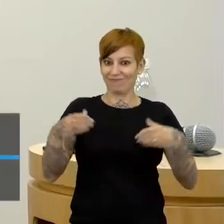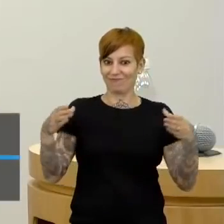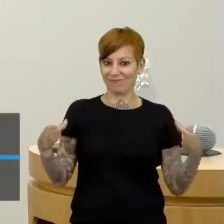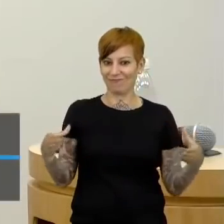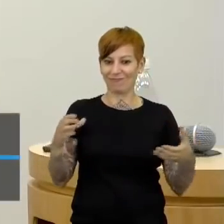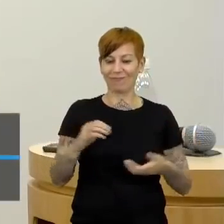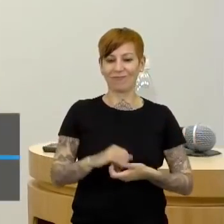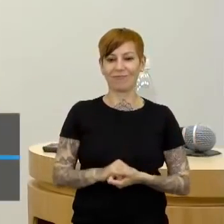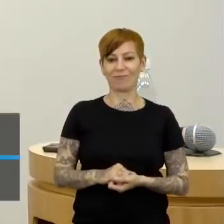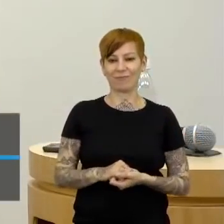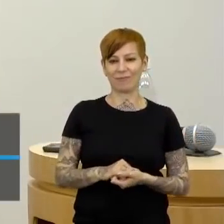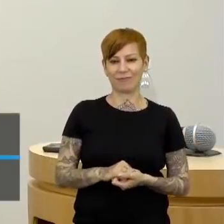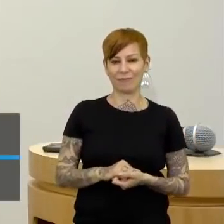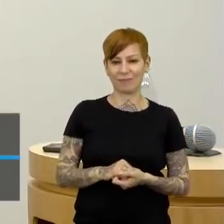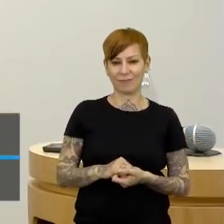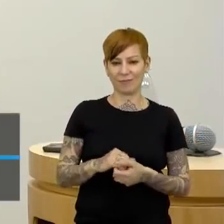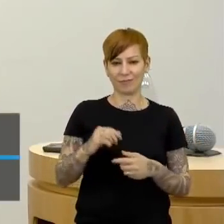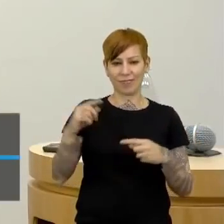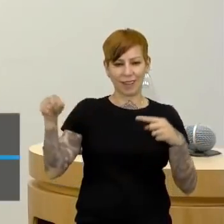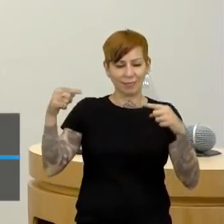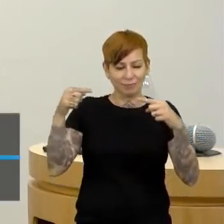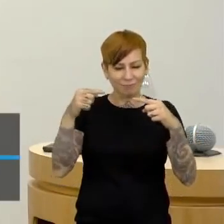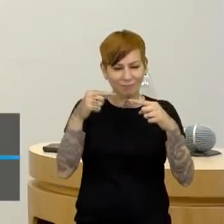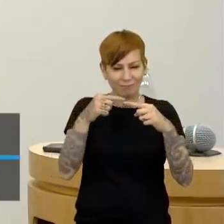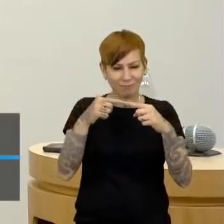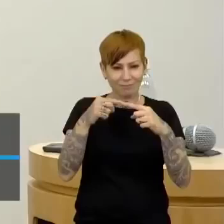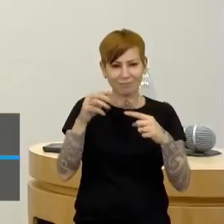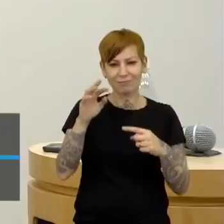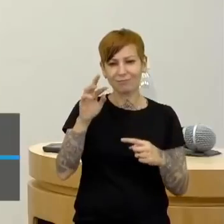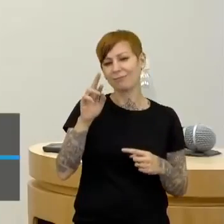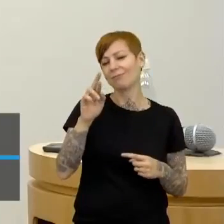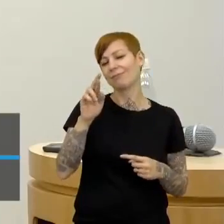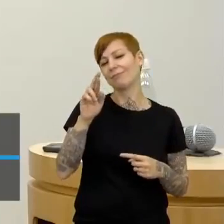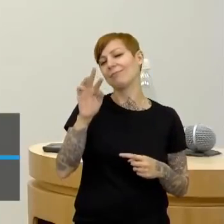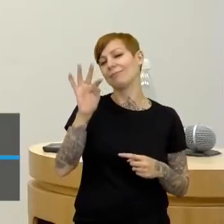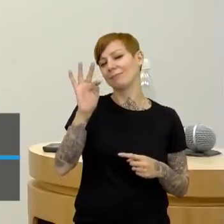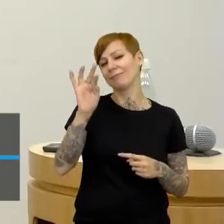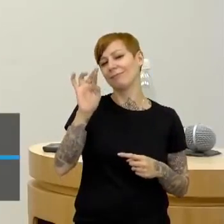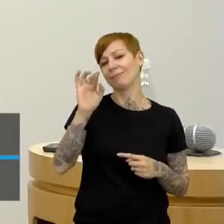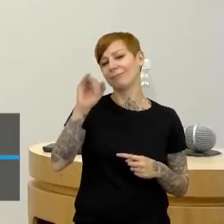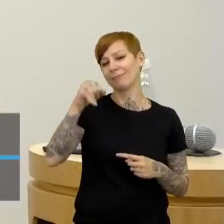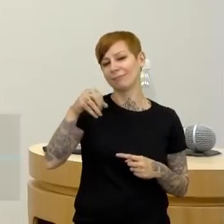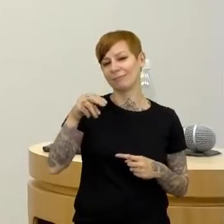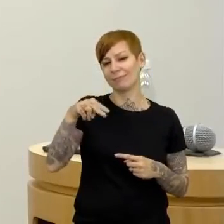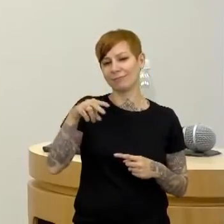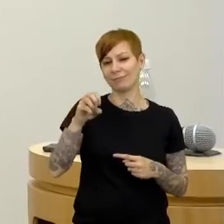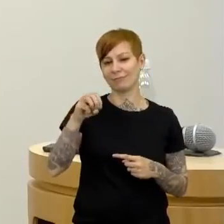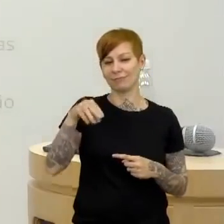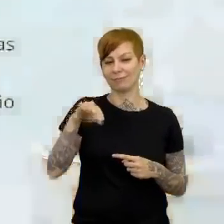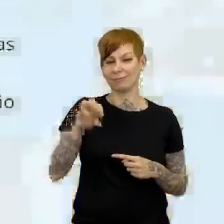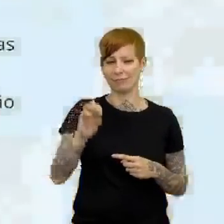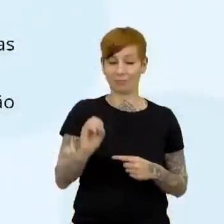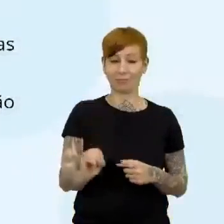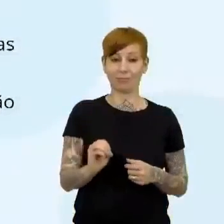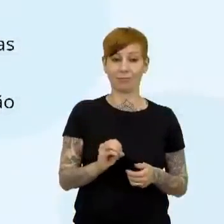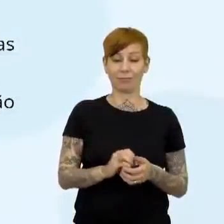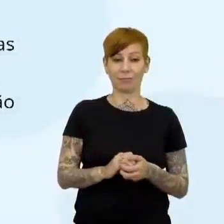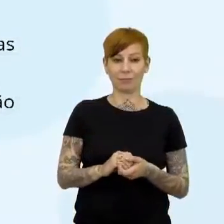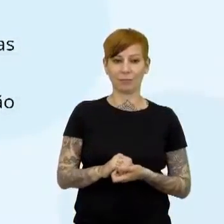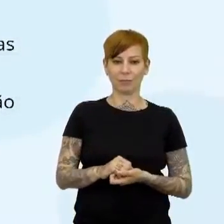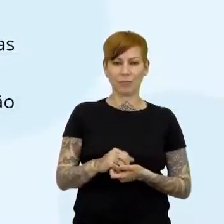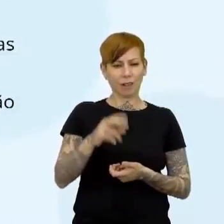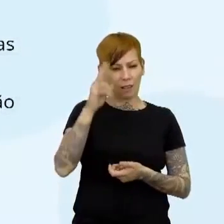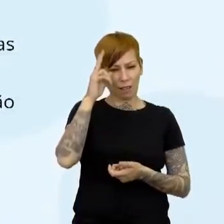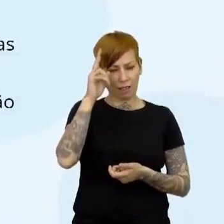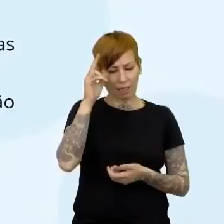que que é o produto notável ele está ligado ao trinômio quadrado perfeito nós vamos explicar isso tá bom lembra que na aula passada eu